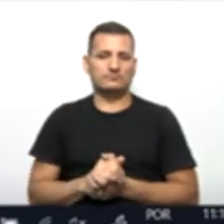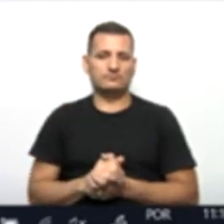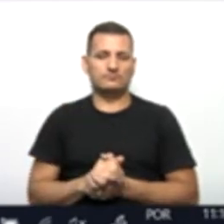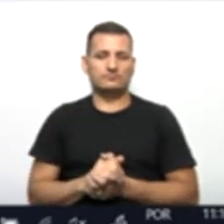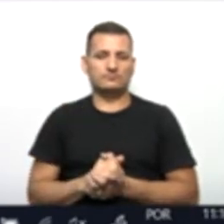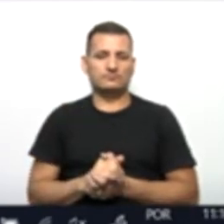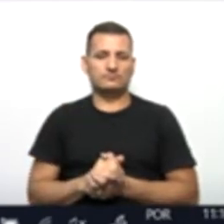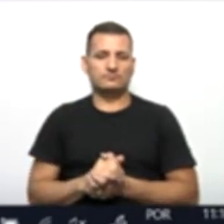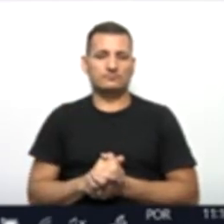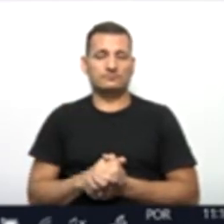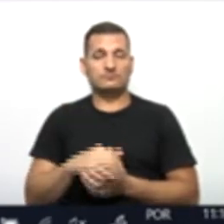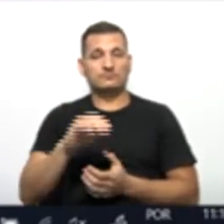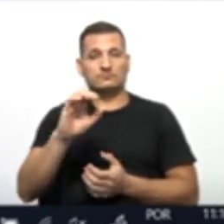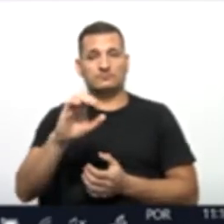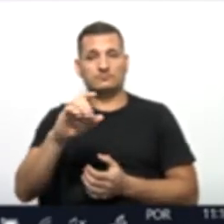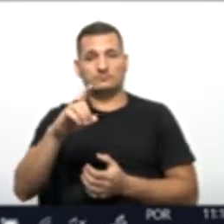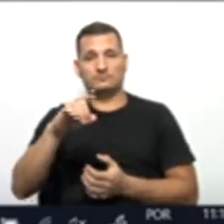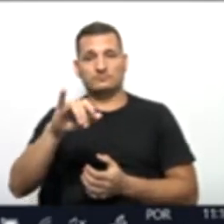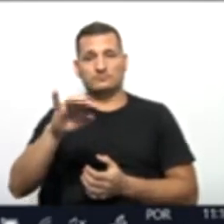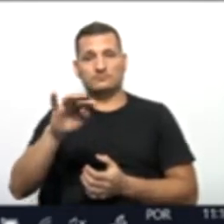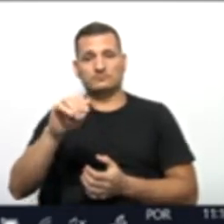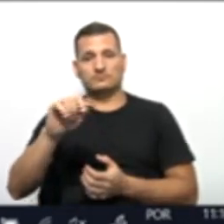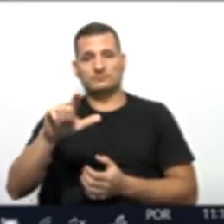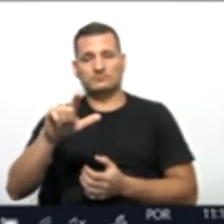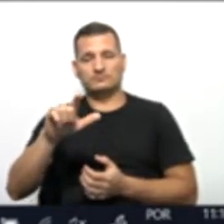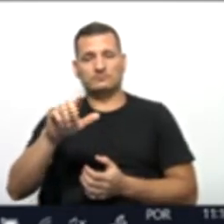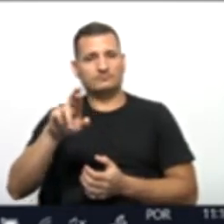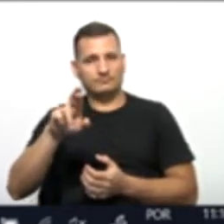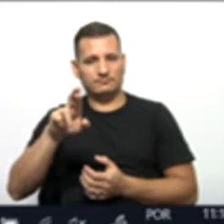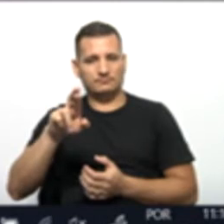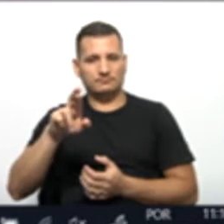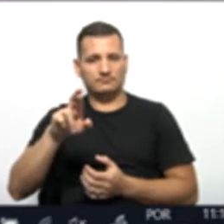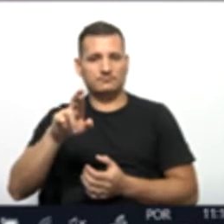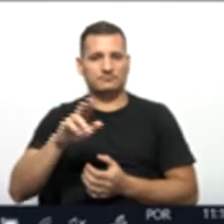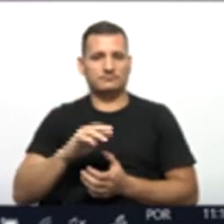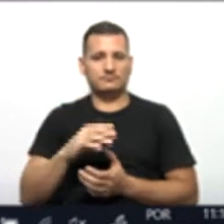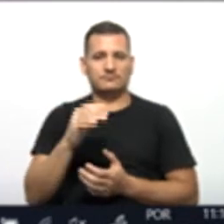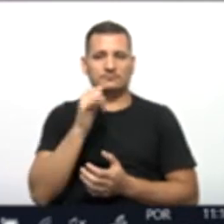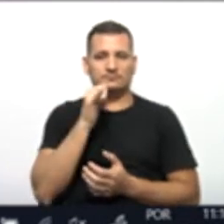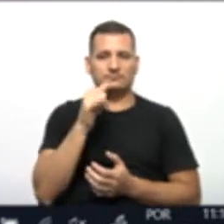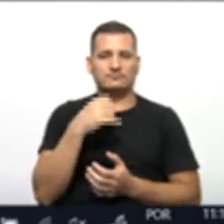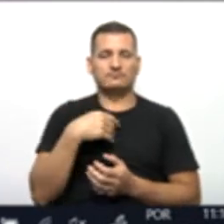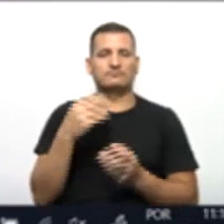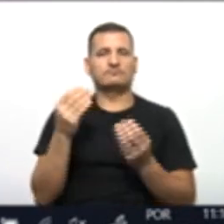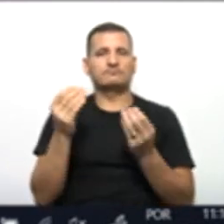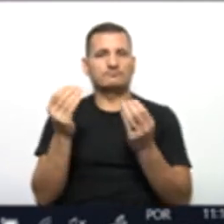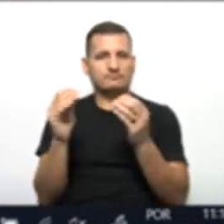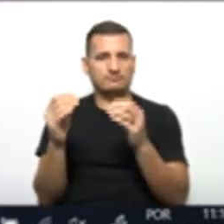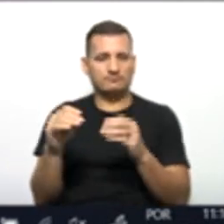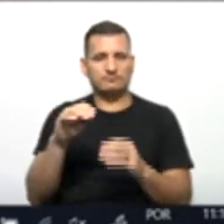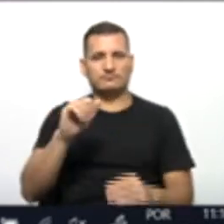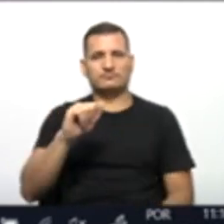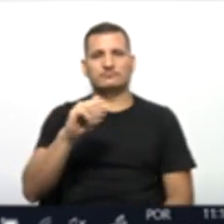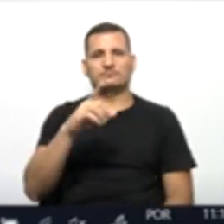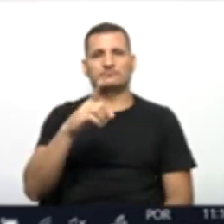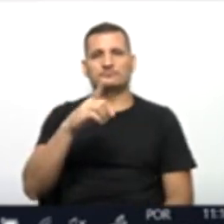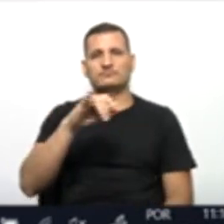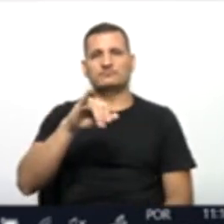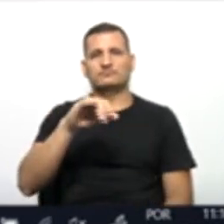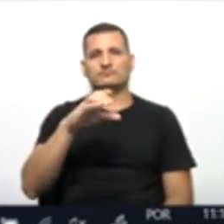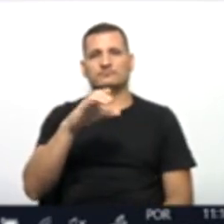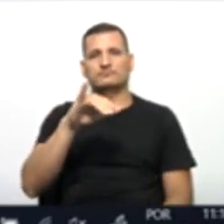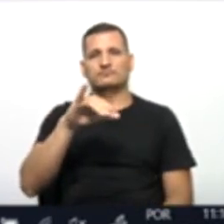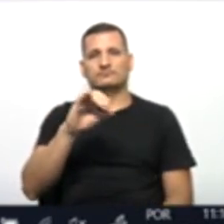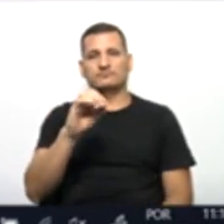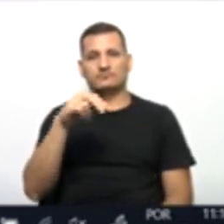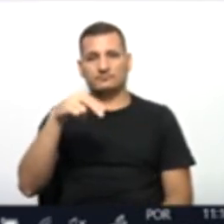editar contato é o contato quando eu vou adicionar o contato que também vai ser criada uma outra página que nós vamos já dá uma